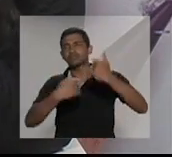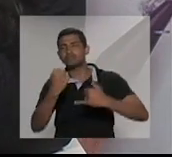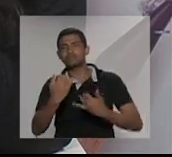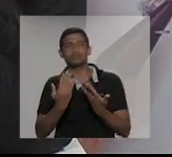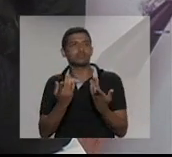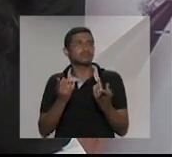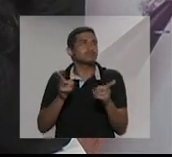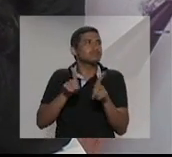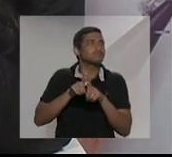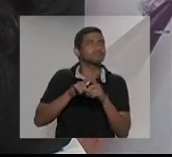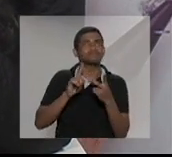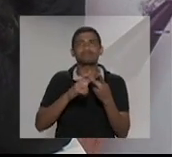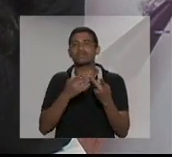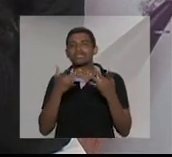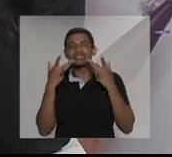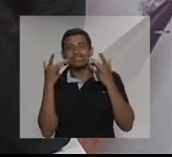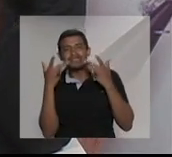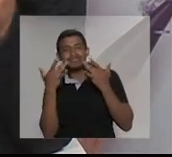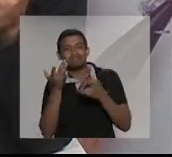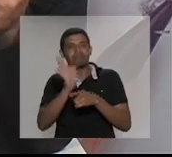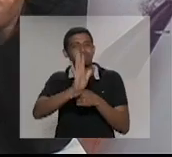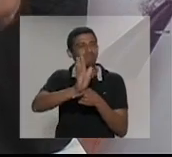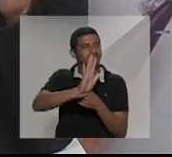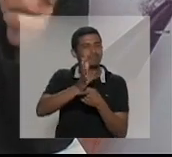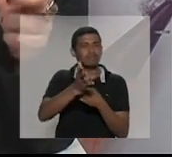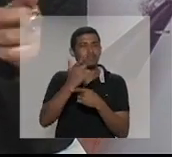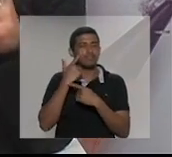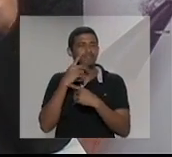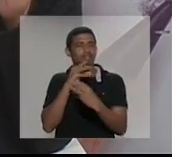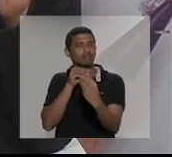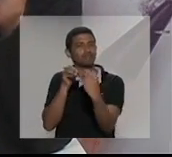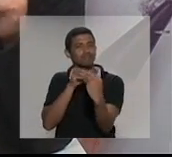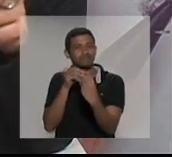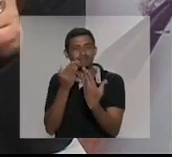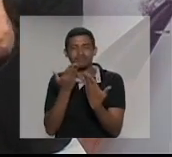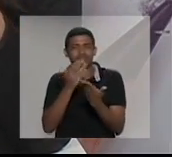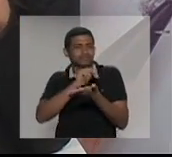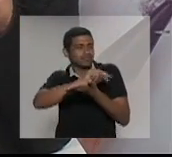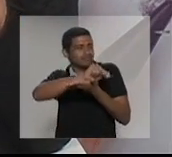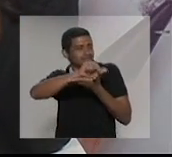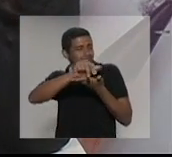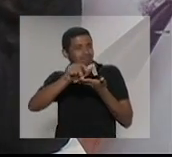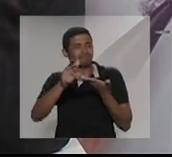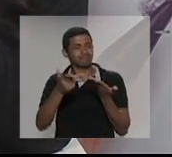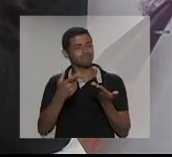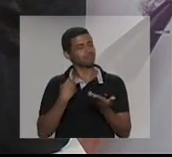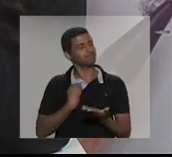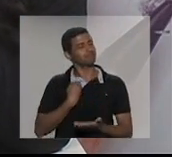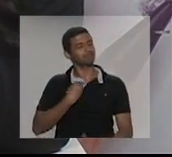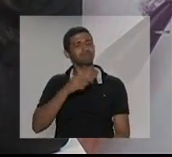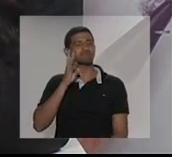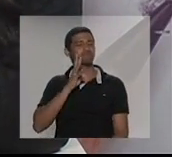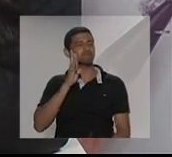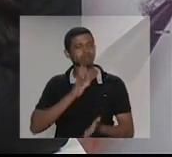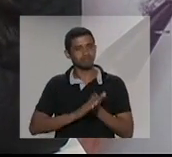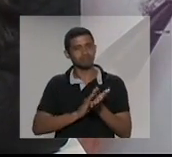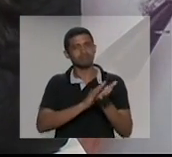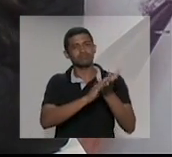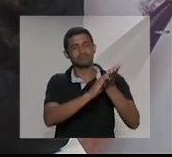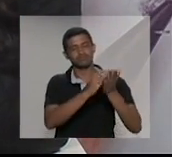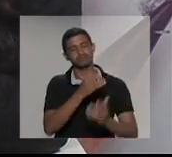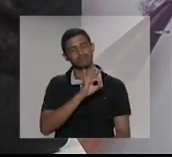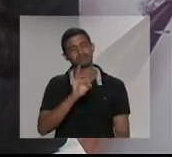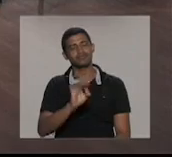enfim, e também cinema, né? Cenas de novelas, participações, muito bacana,